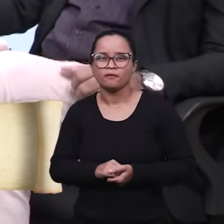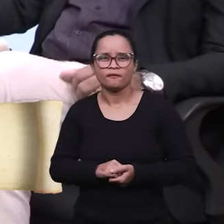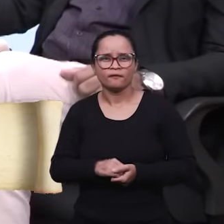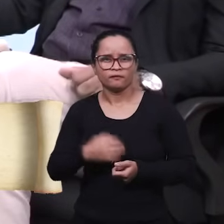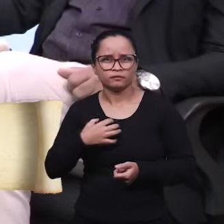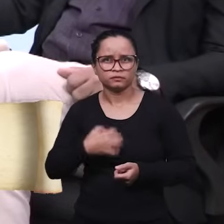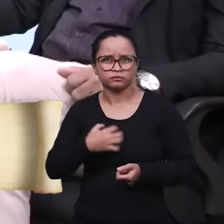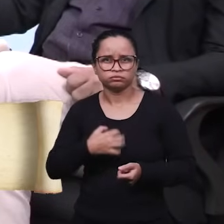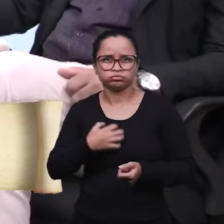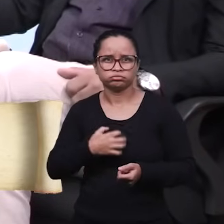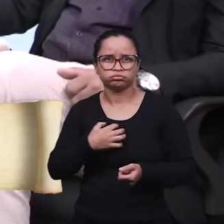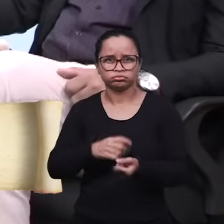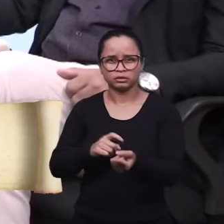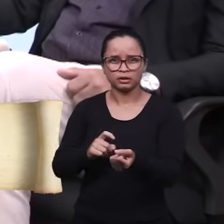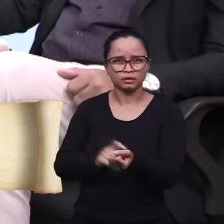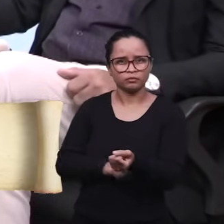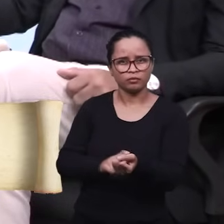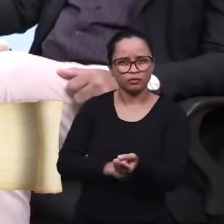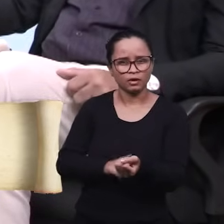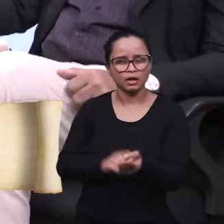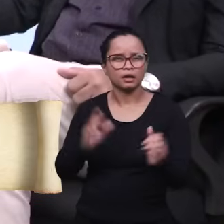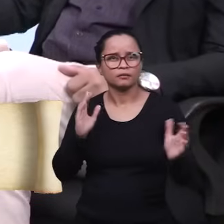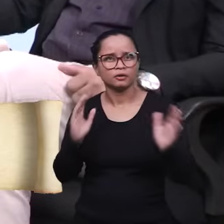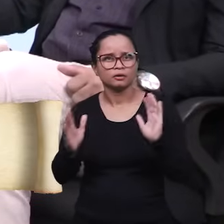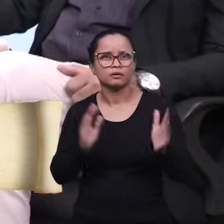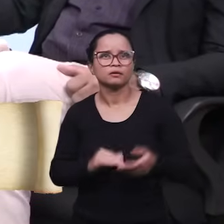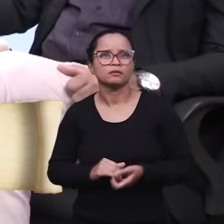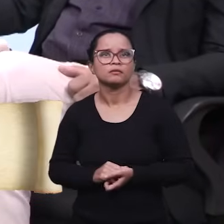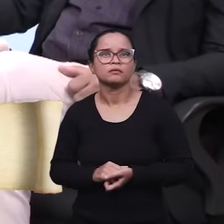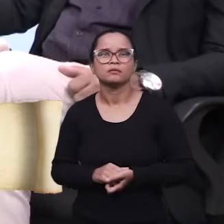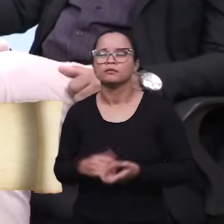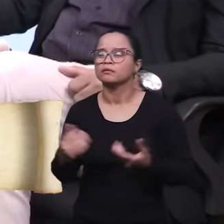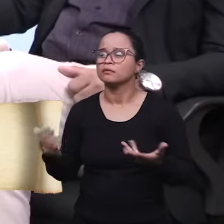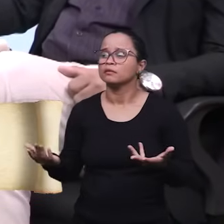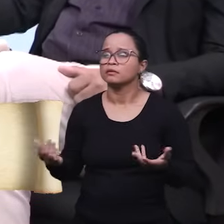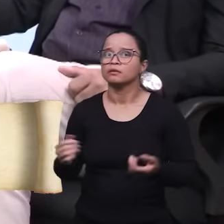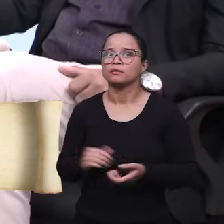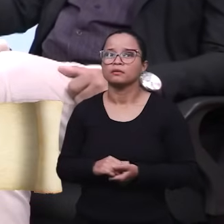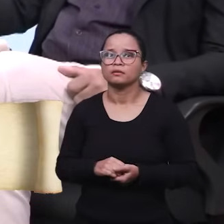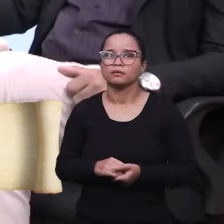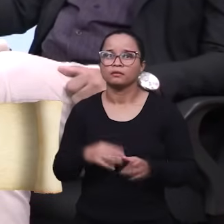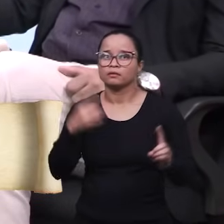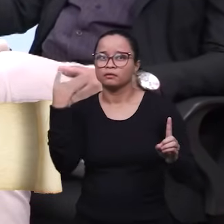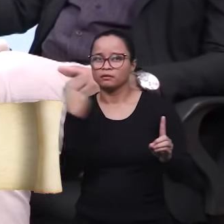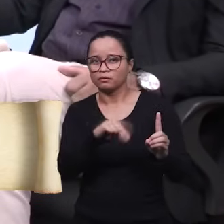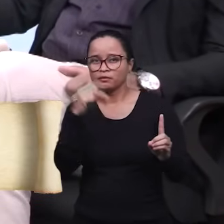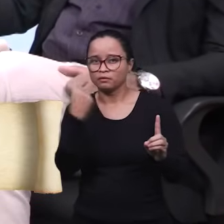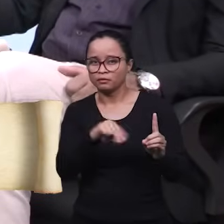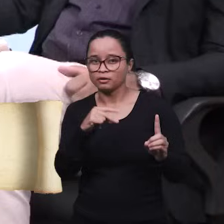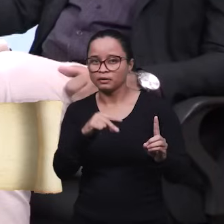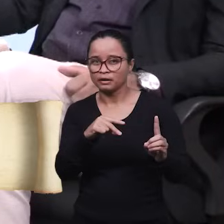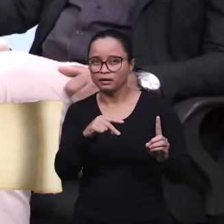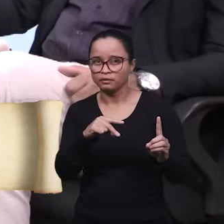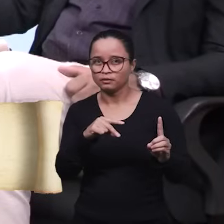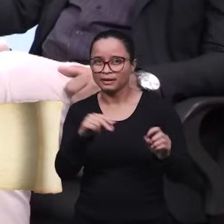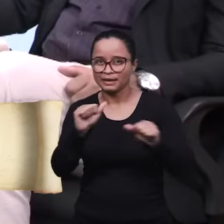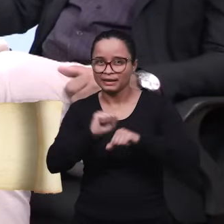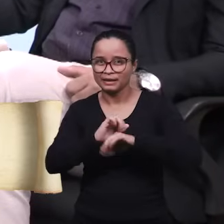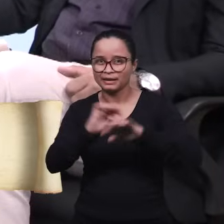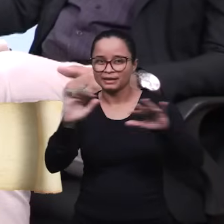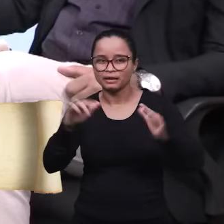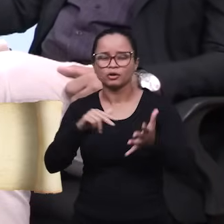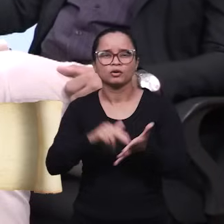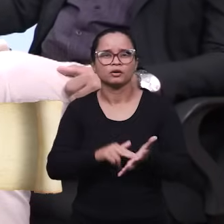indignado com aquela situação e disse assim: nos açoitaram publicamente,